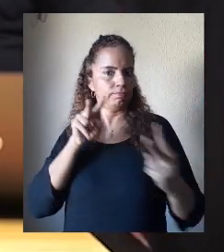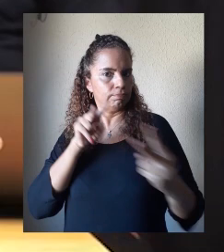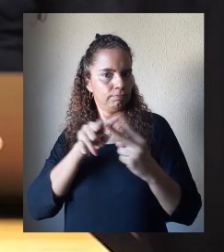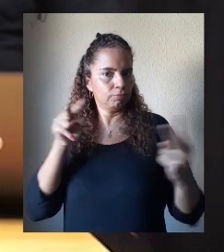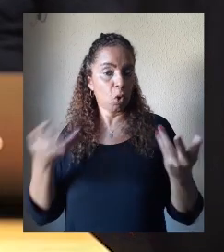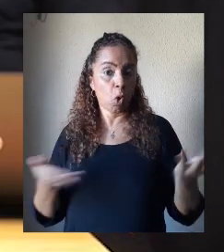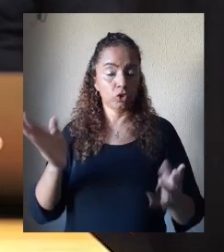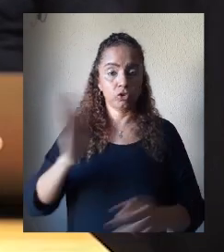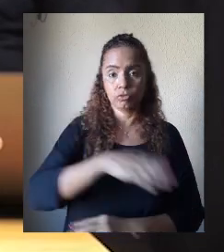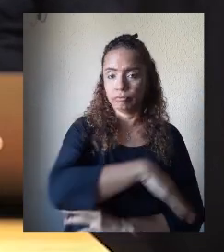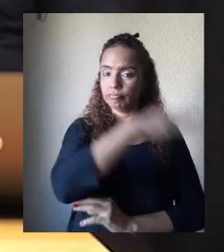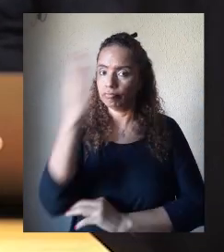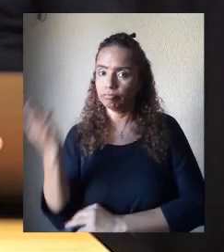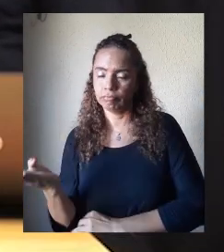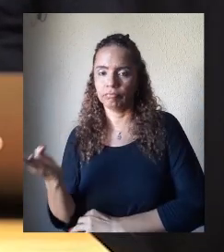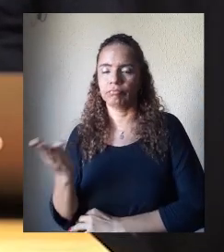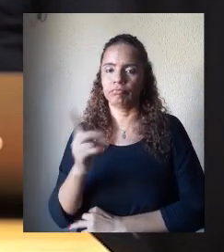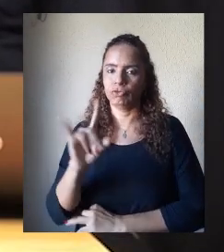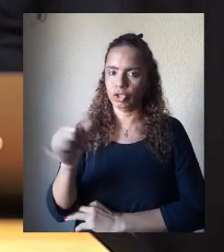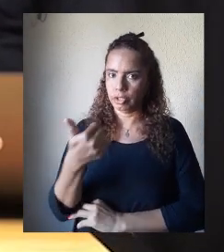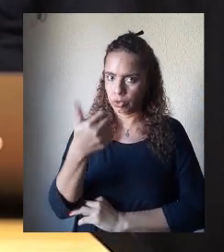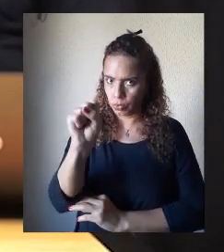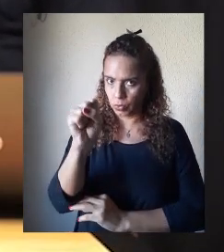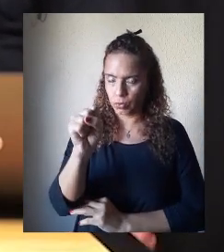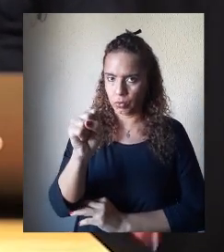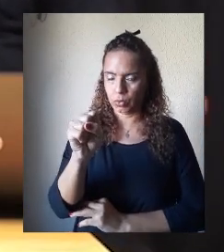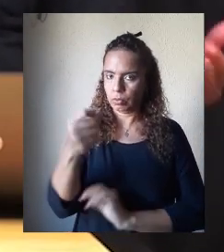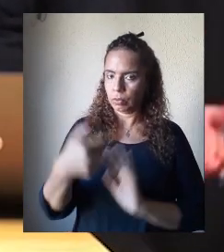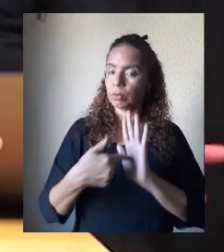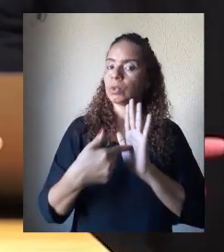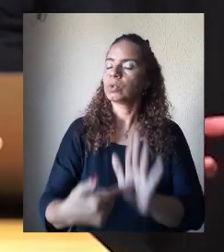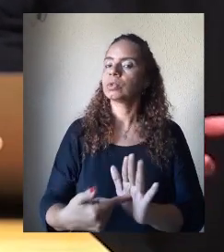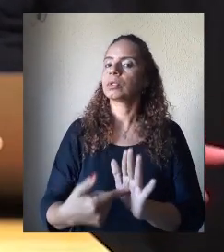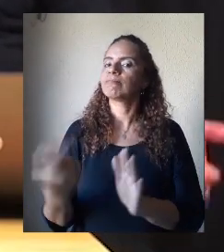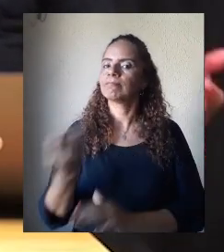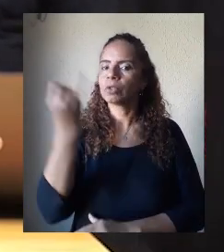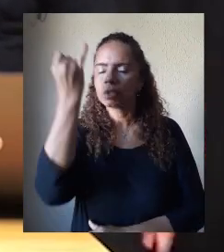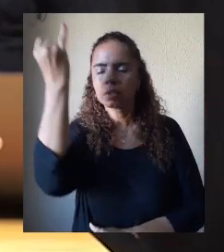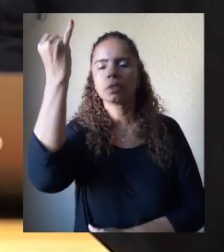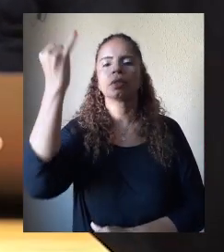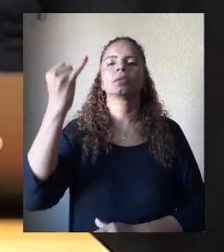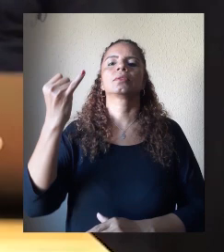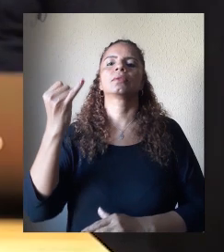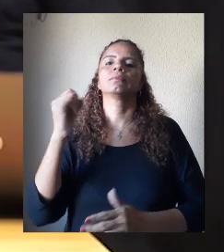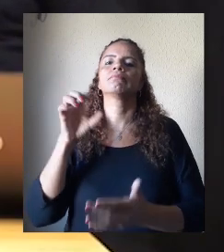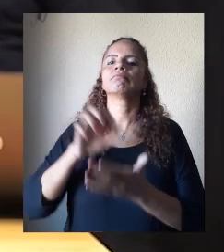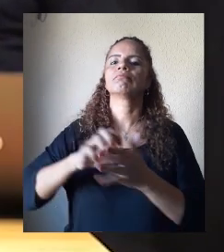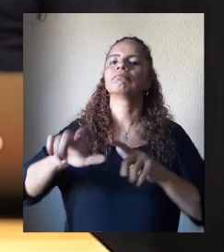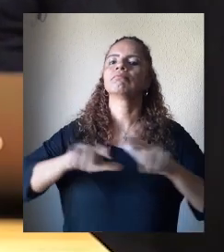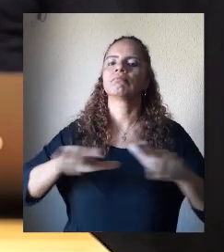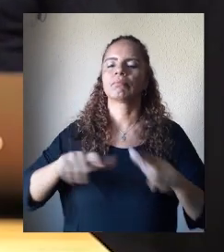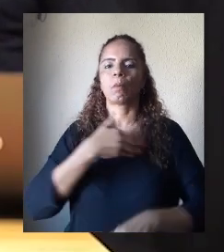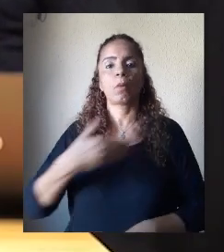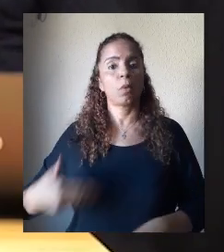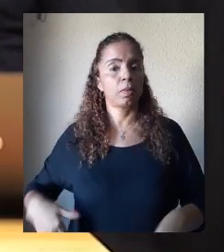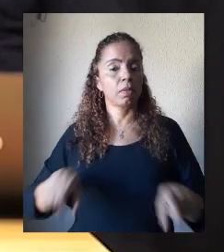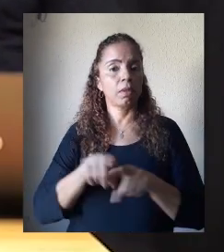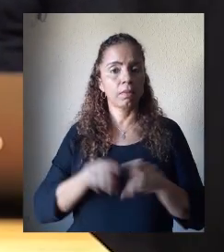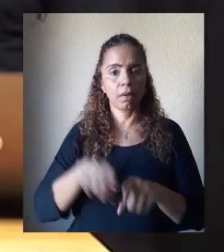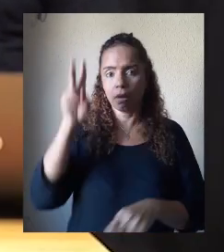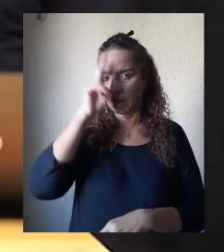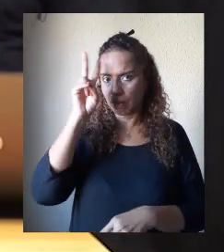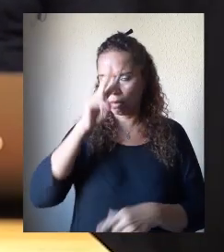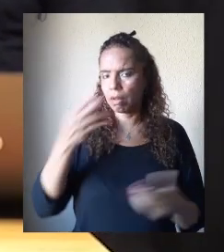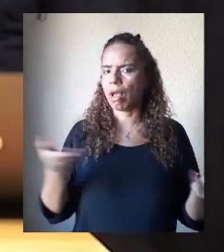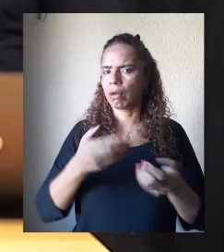feitas durante todo o dia 18, trazendo essa perspectiva da importância do serviço público, mas também sem esquecer esse momento grave